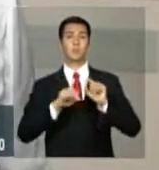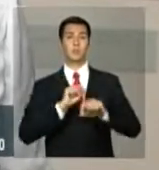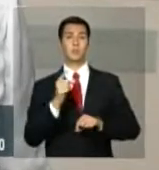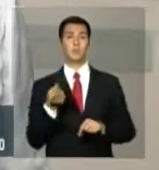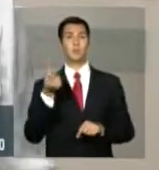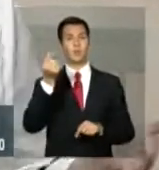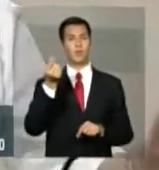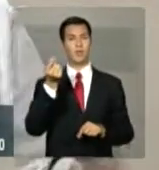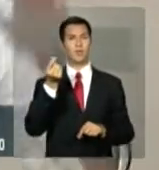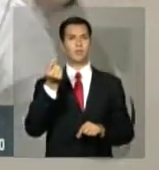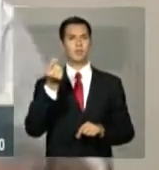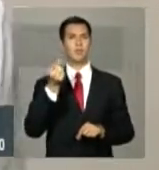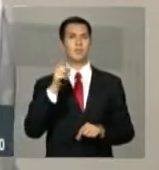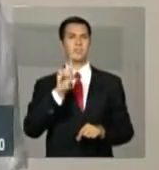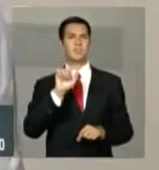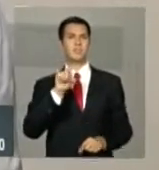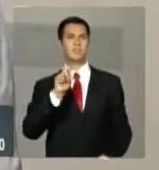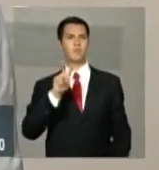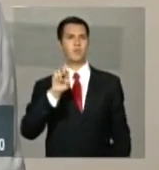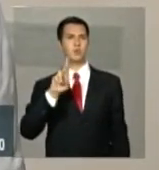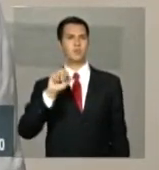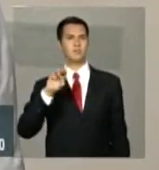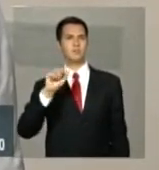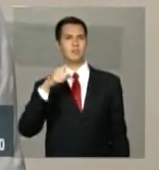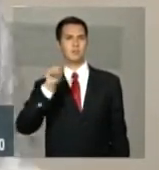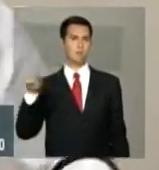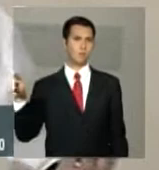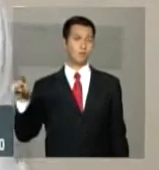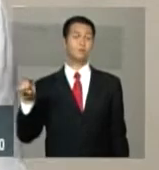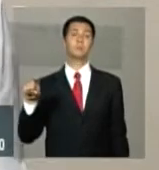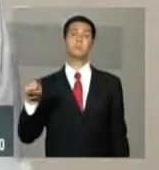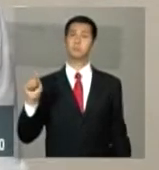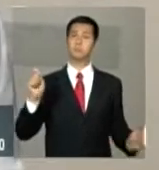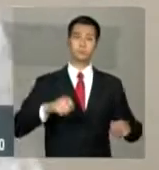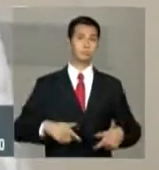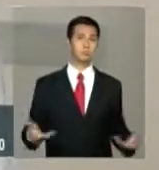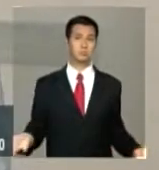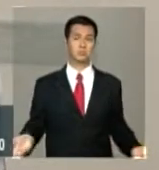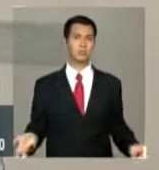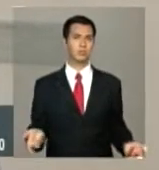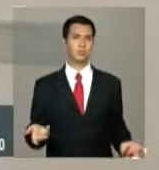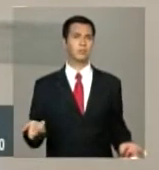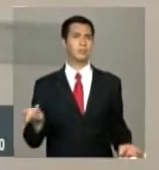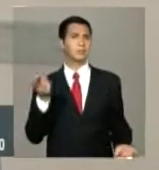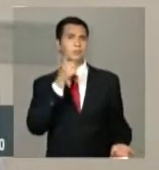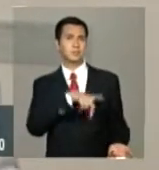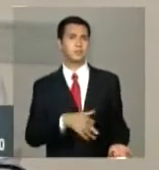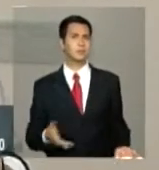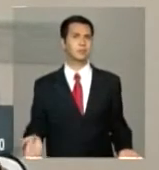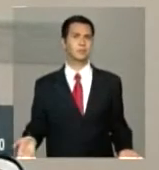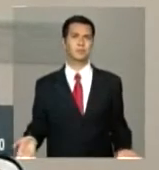desvalorização monetária da moeda que quiser. É extremamente vantajoso.